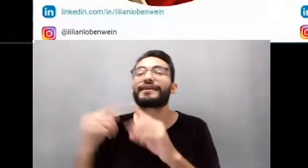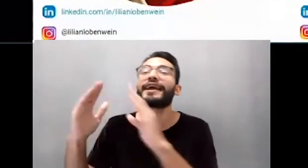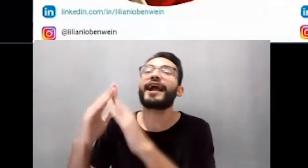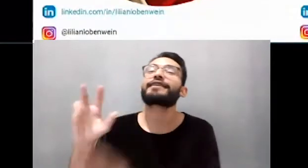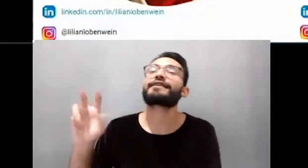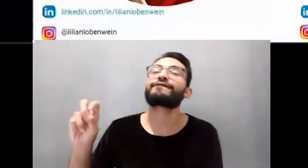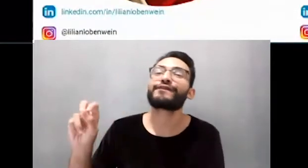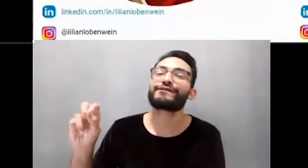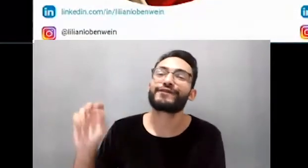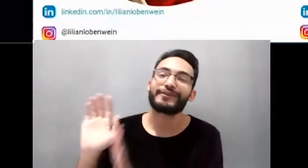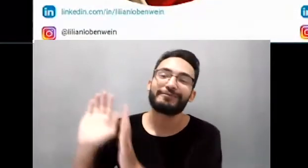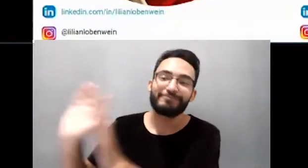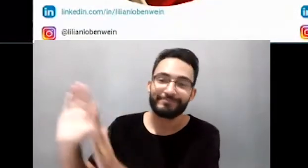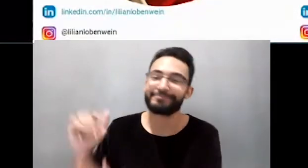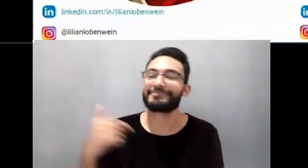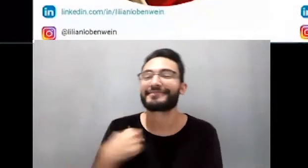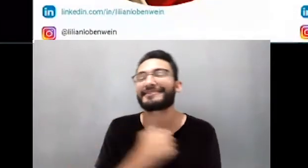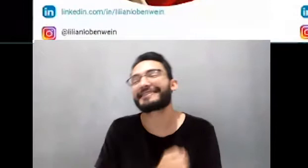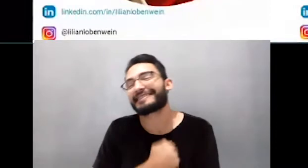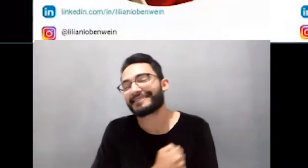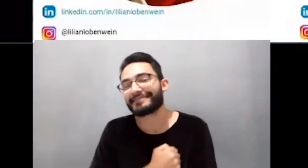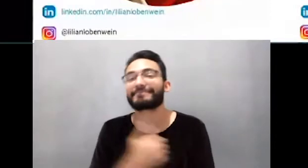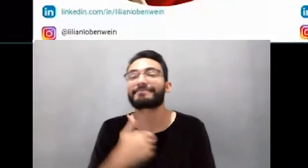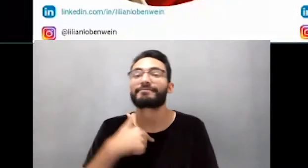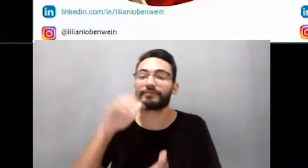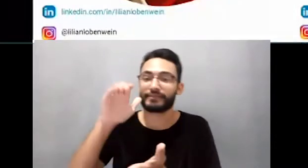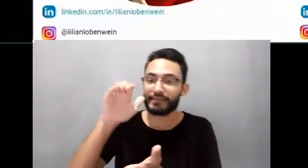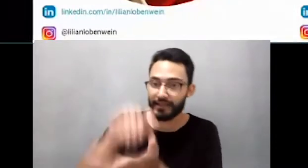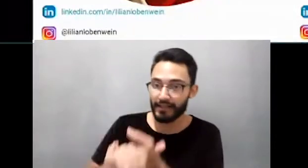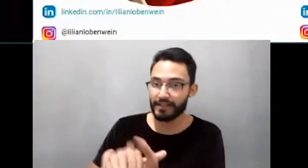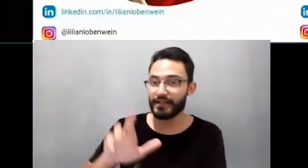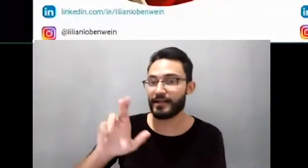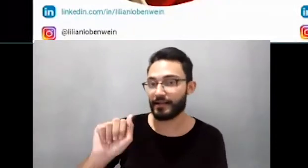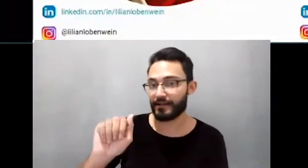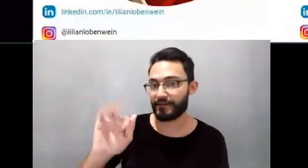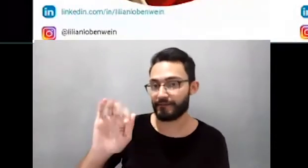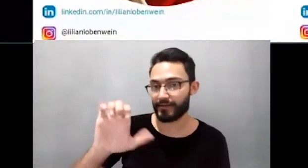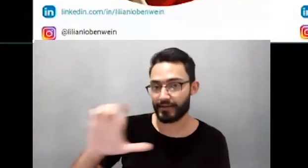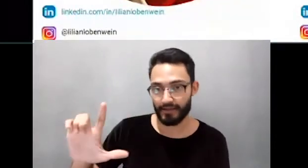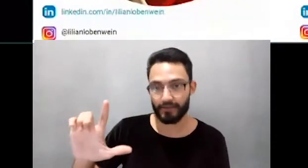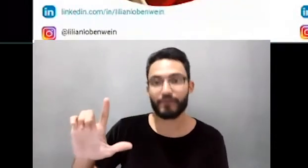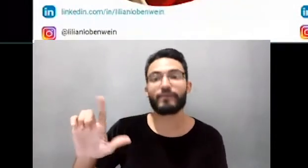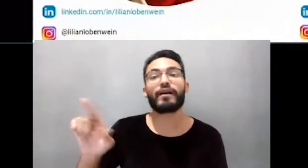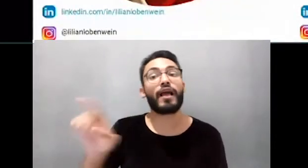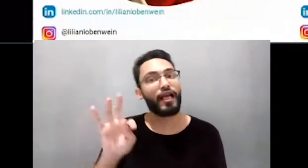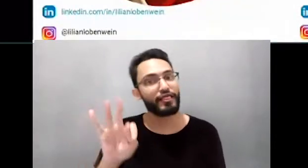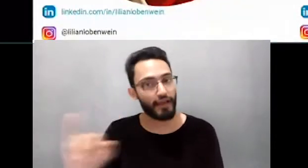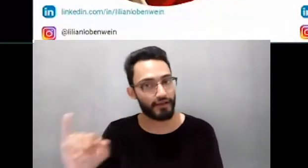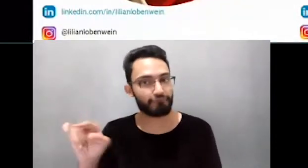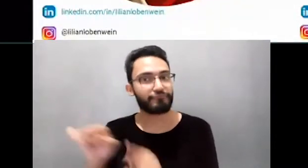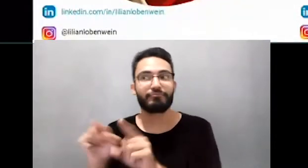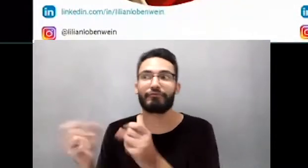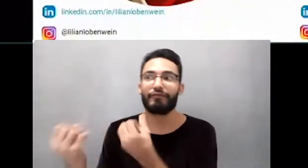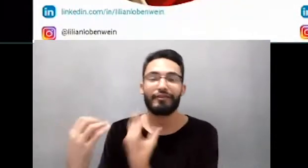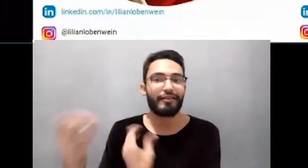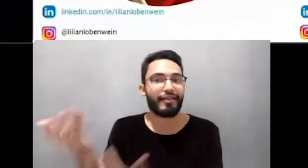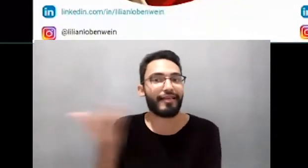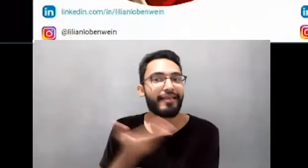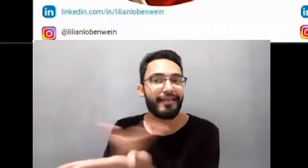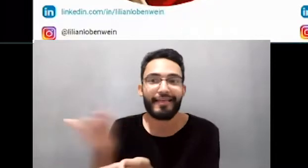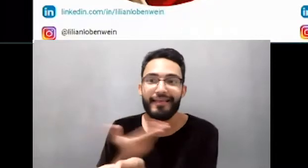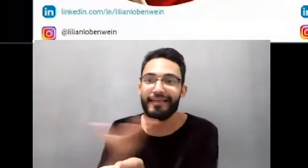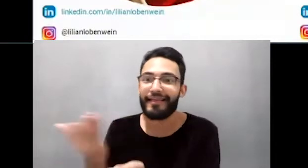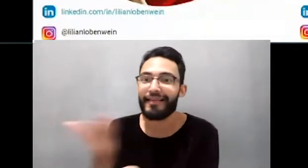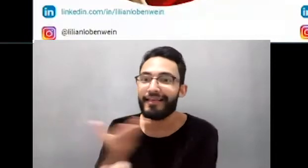avó. Sou casada com o Rafa, que também é da área de TI e que eu aprendo muito, né? Apesar